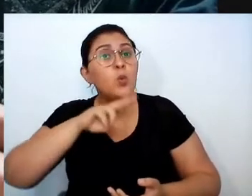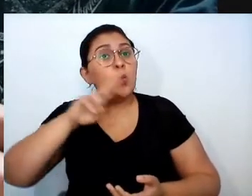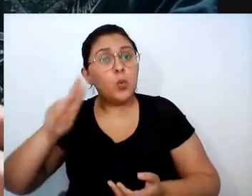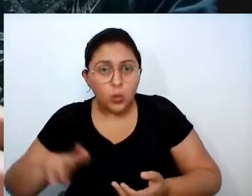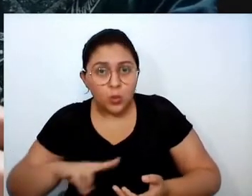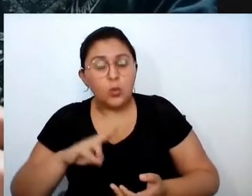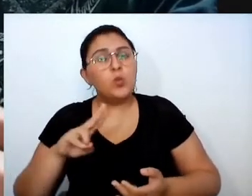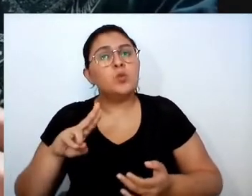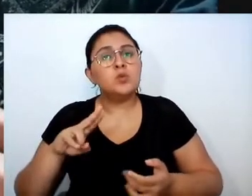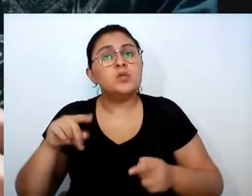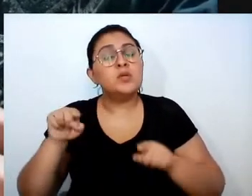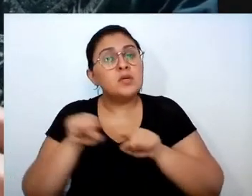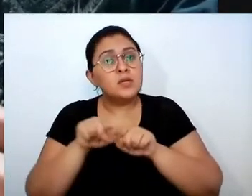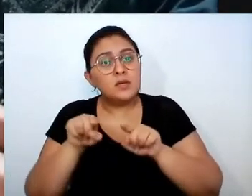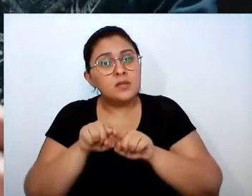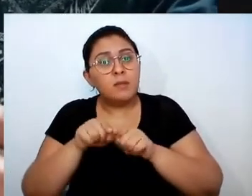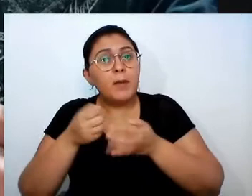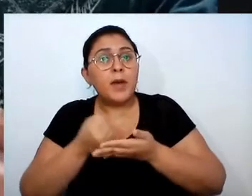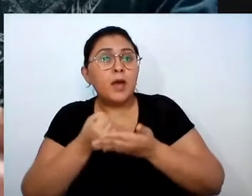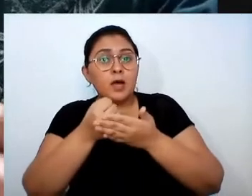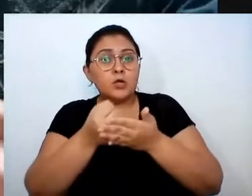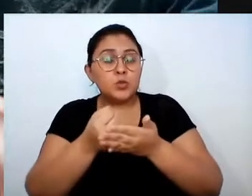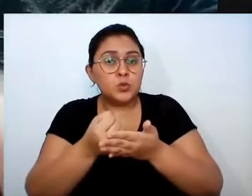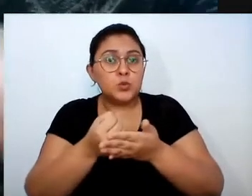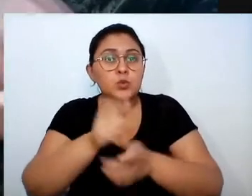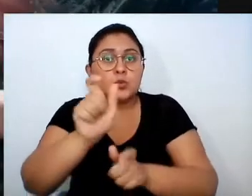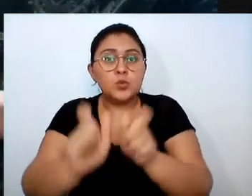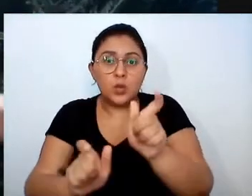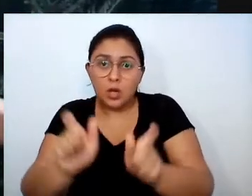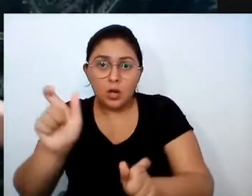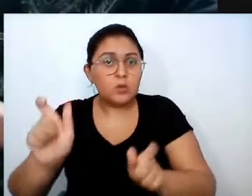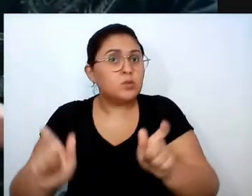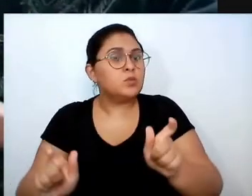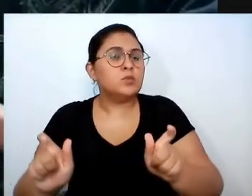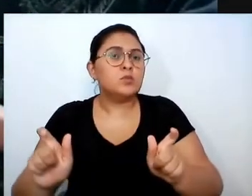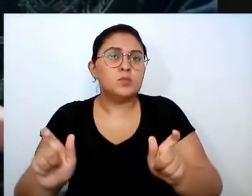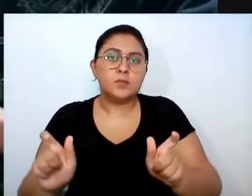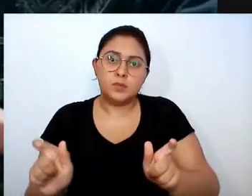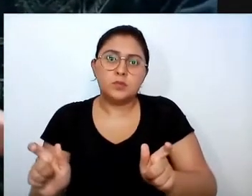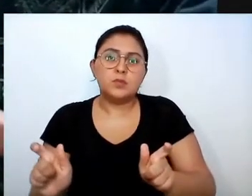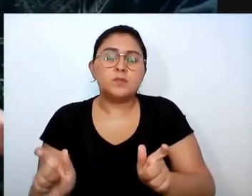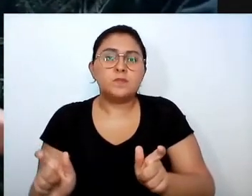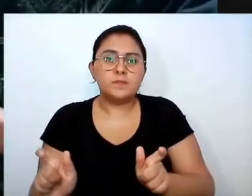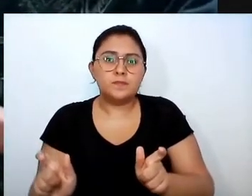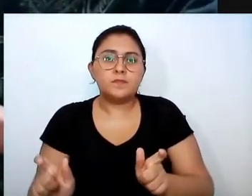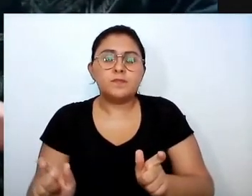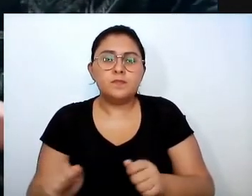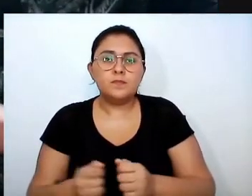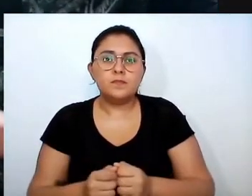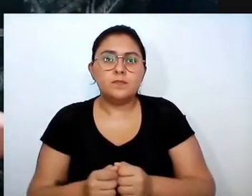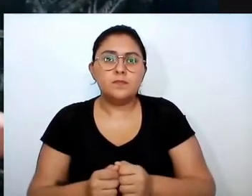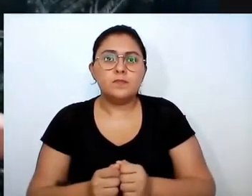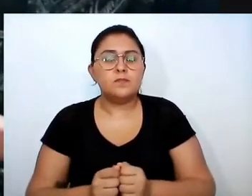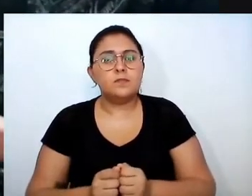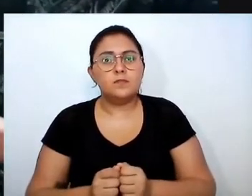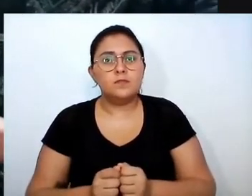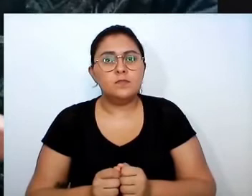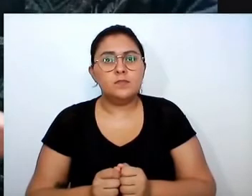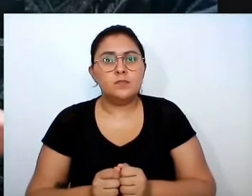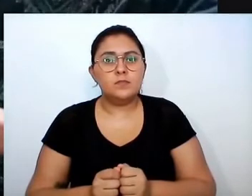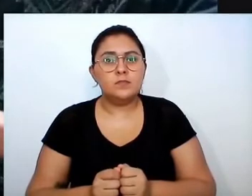material, né? Que vai ser tanto para mim quanto para outros usuários que vão ler, né, o material,